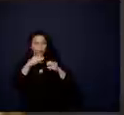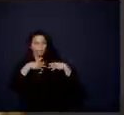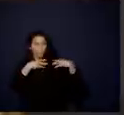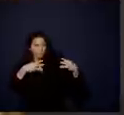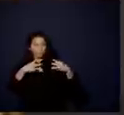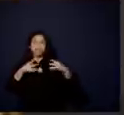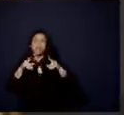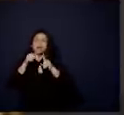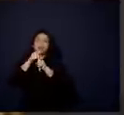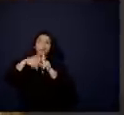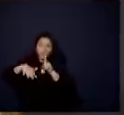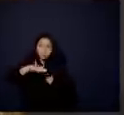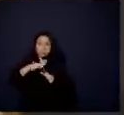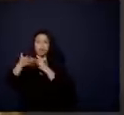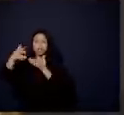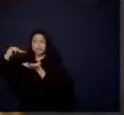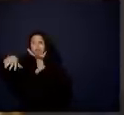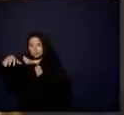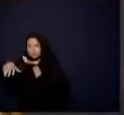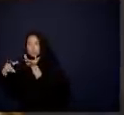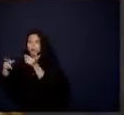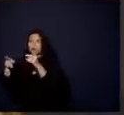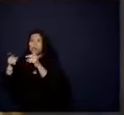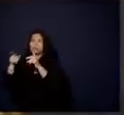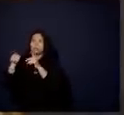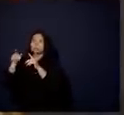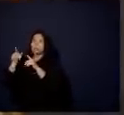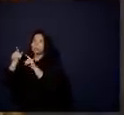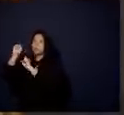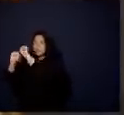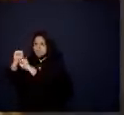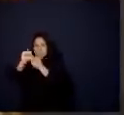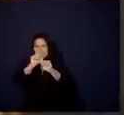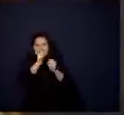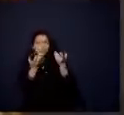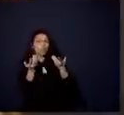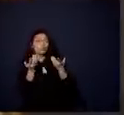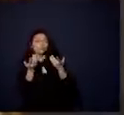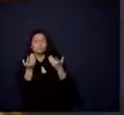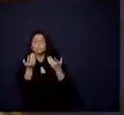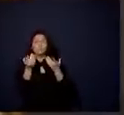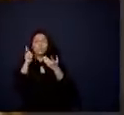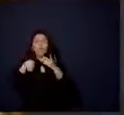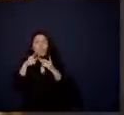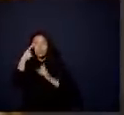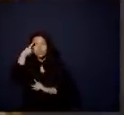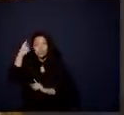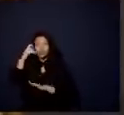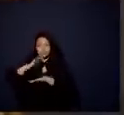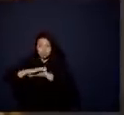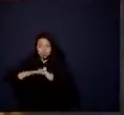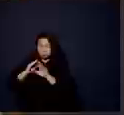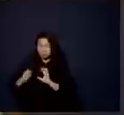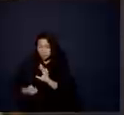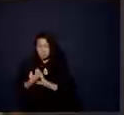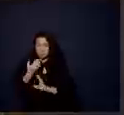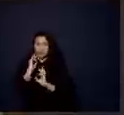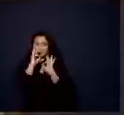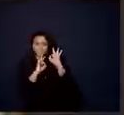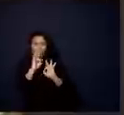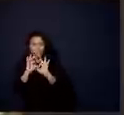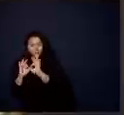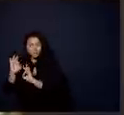como um todo né com os agentes econômicos com academia então é a ideia de um planejamento e aí